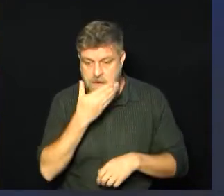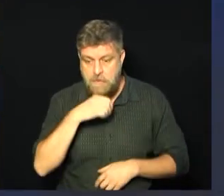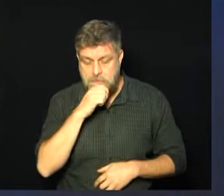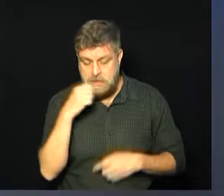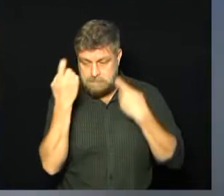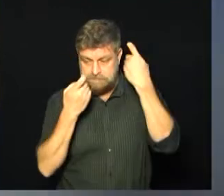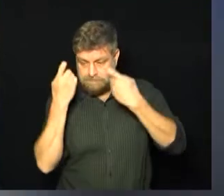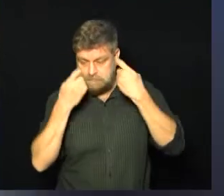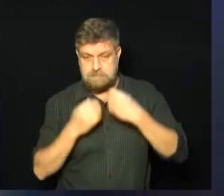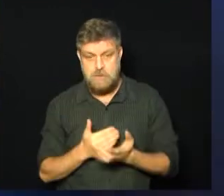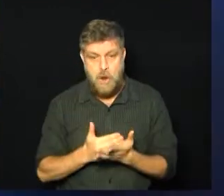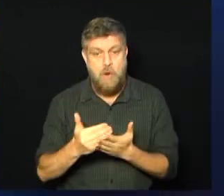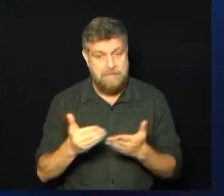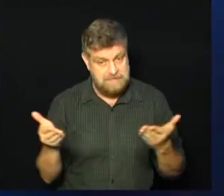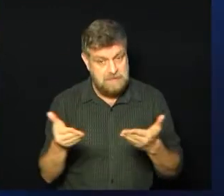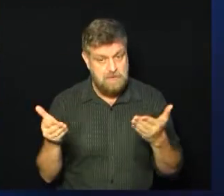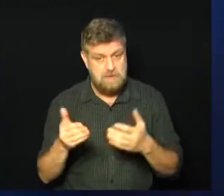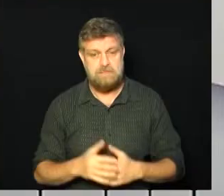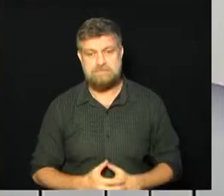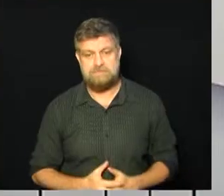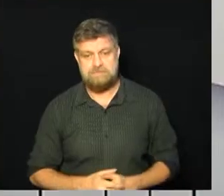Câmara Notícia começa agora.